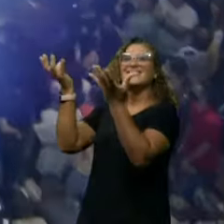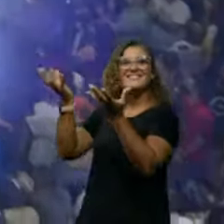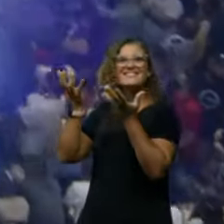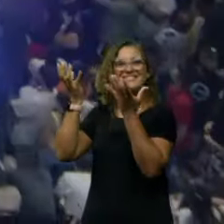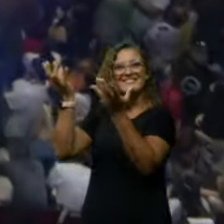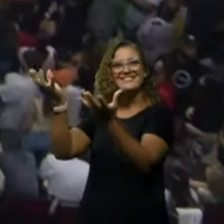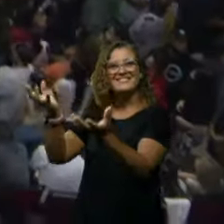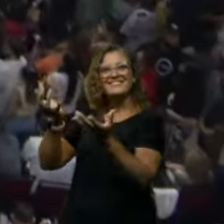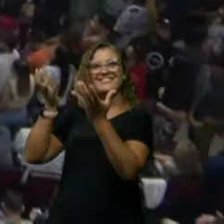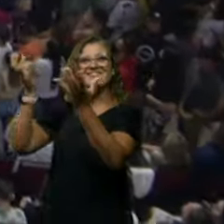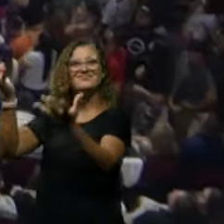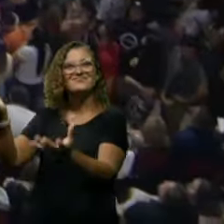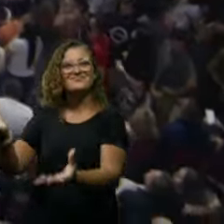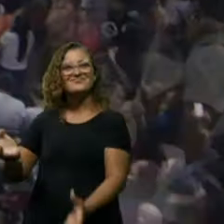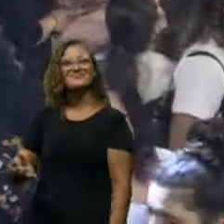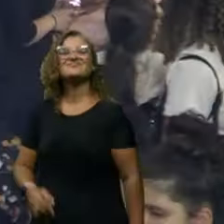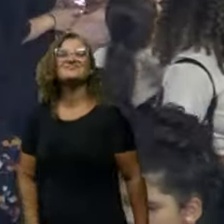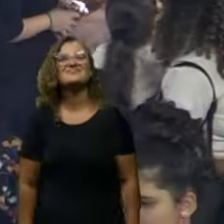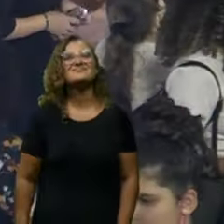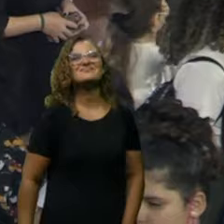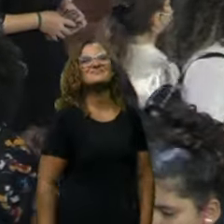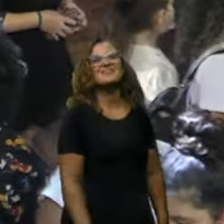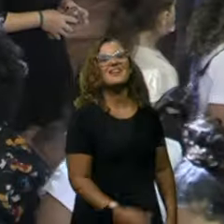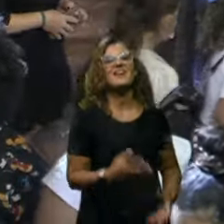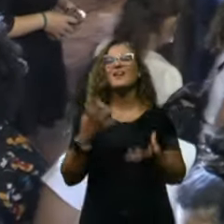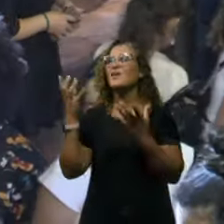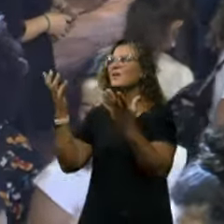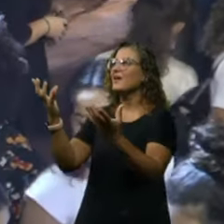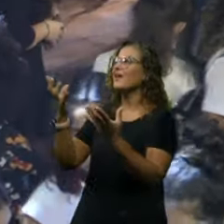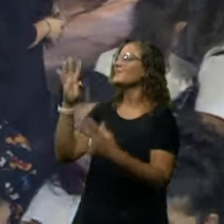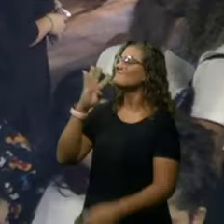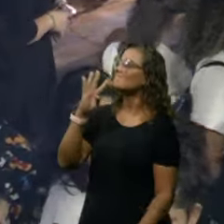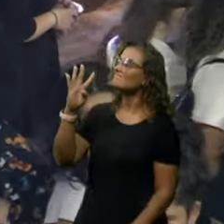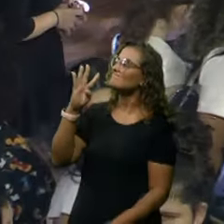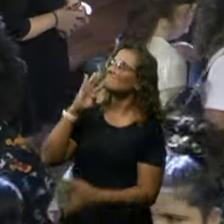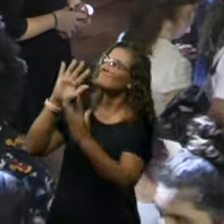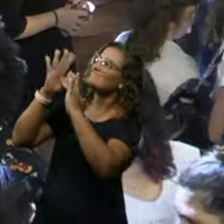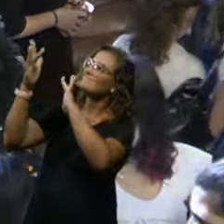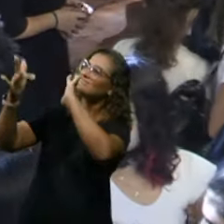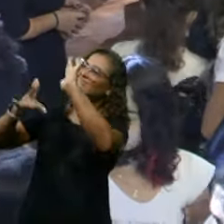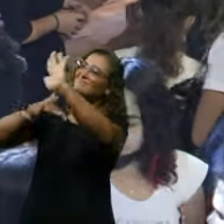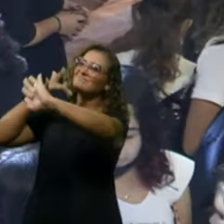Jesus eu quero